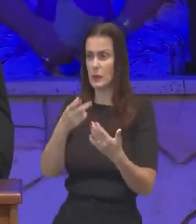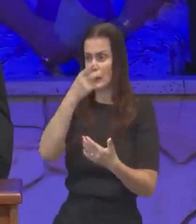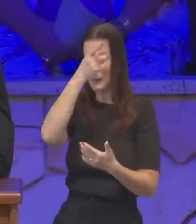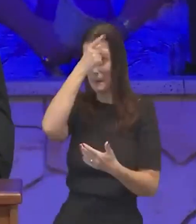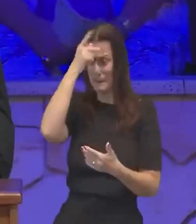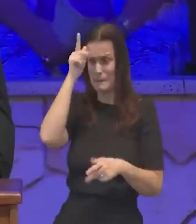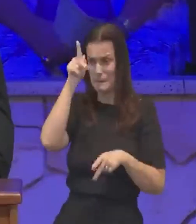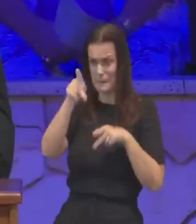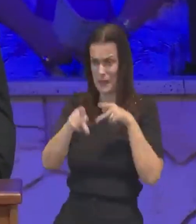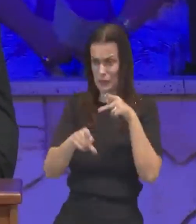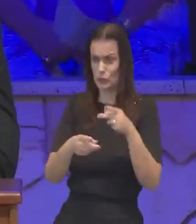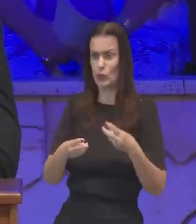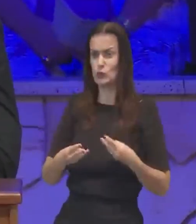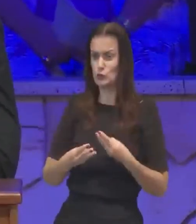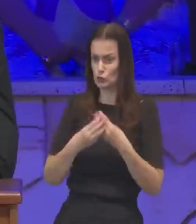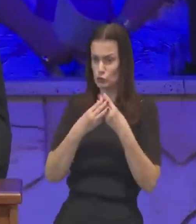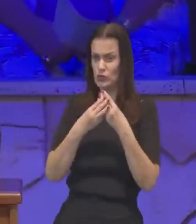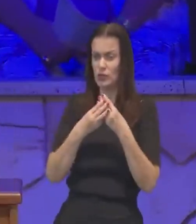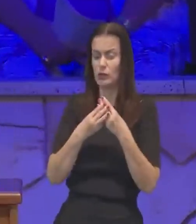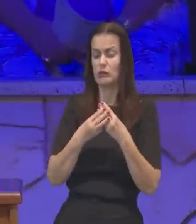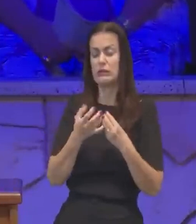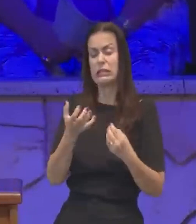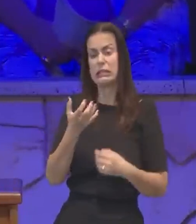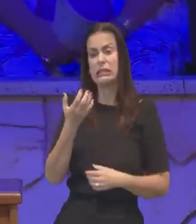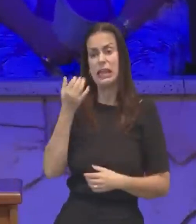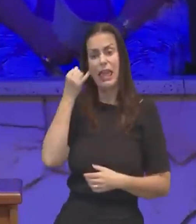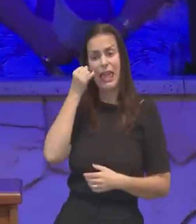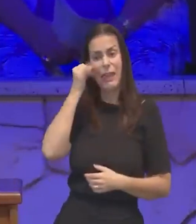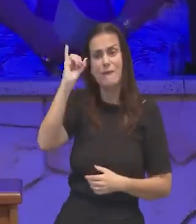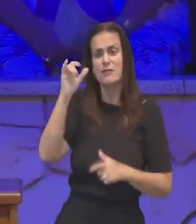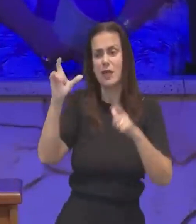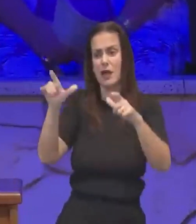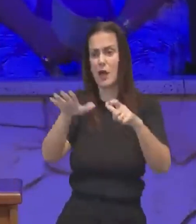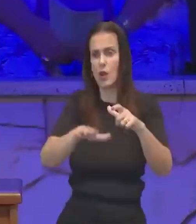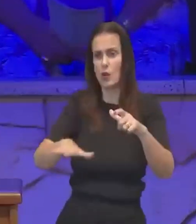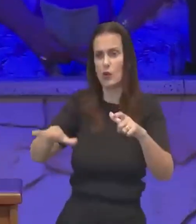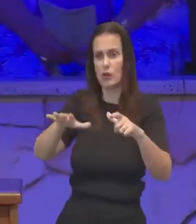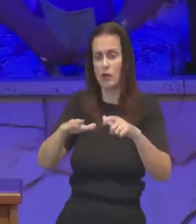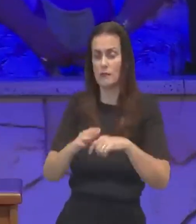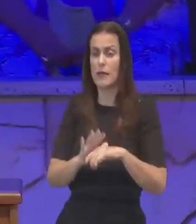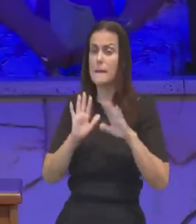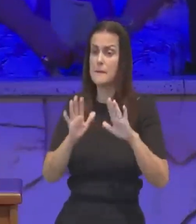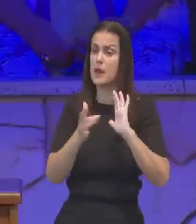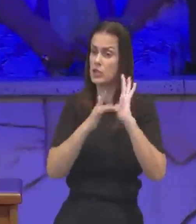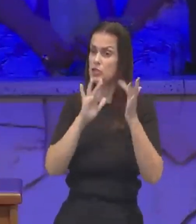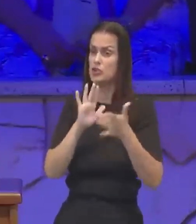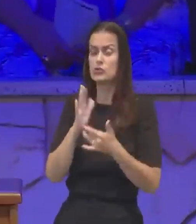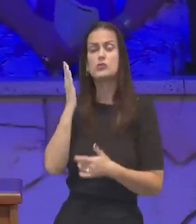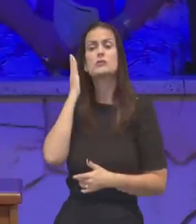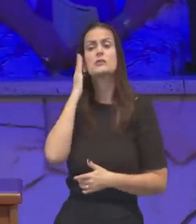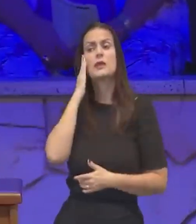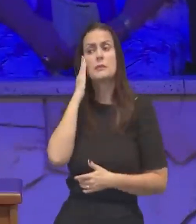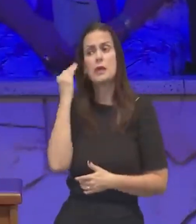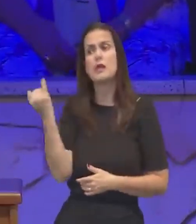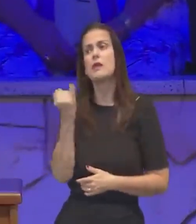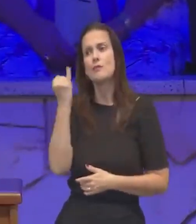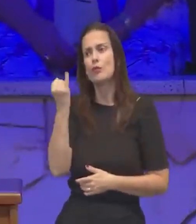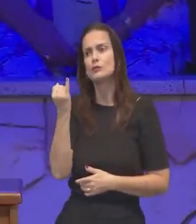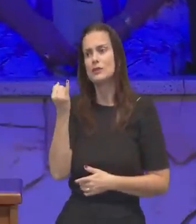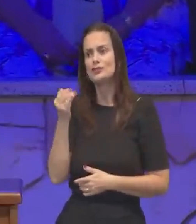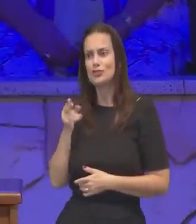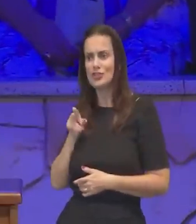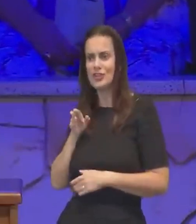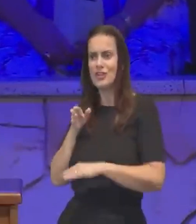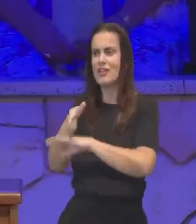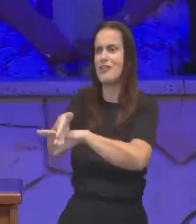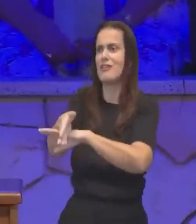os homens piedosos, religiosos, queriam evitar aquela região. Mas Jesus sabia que era importante a